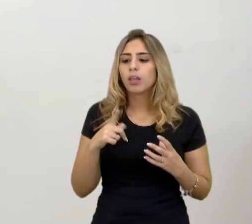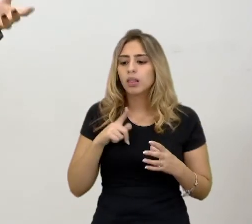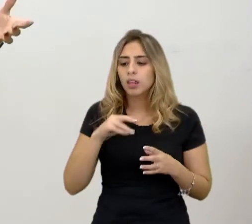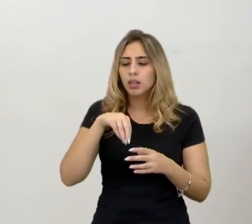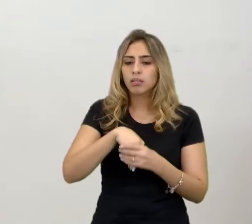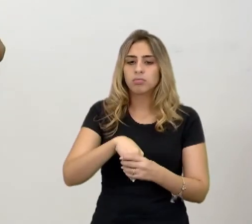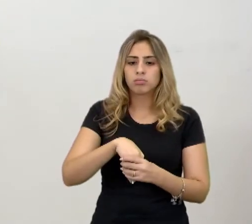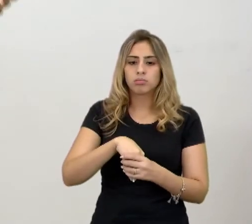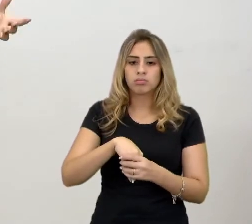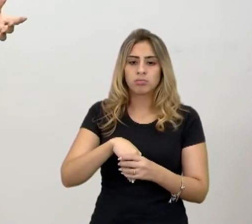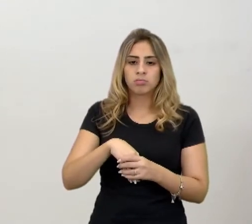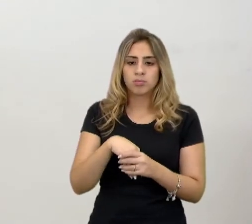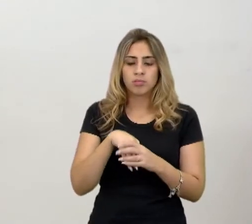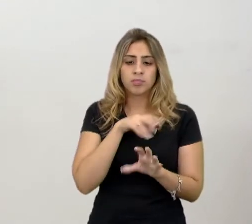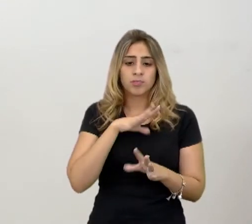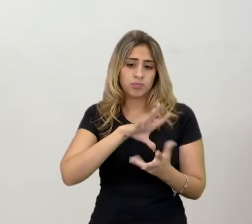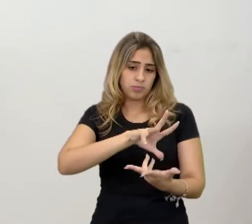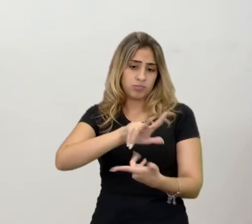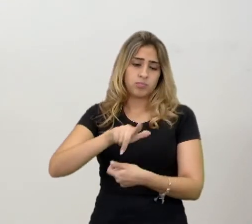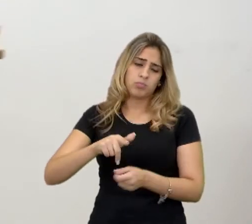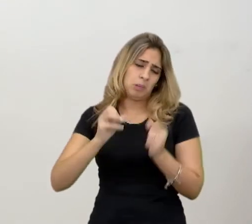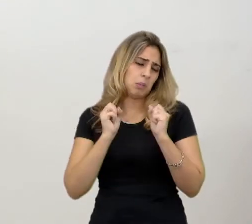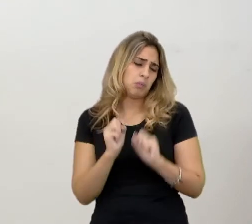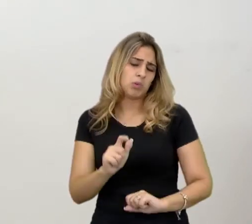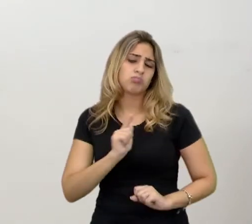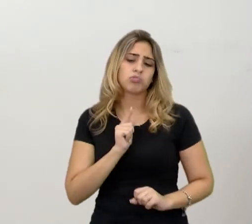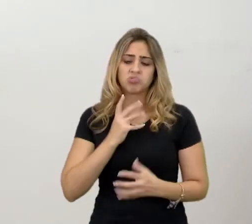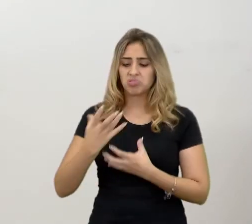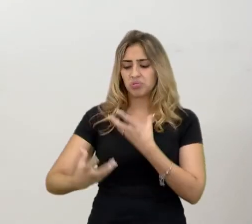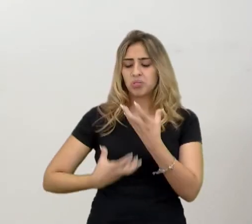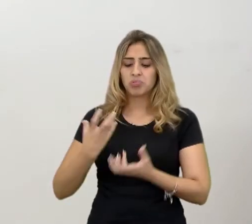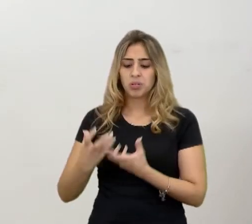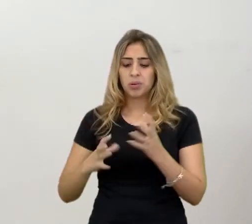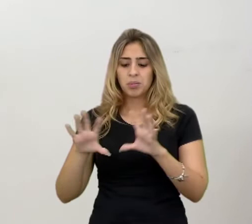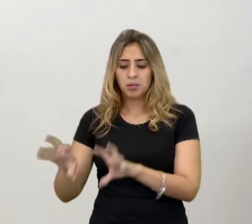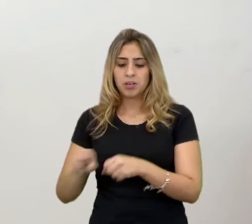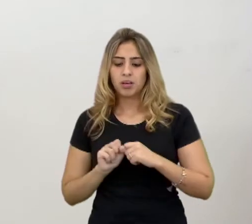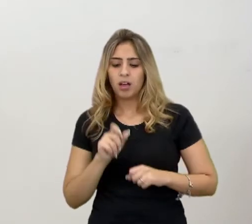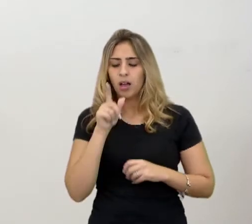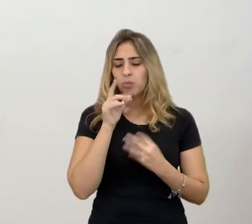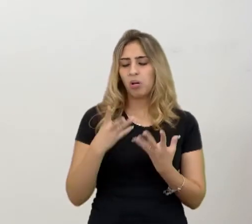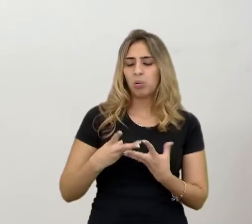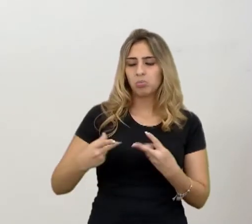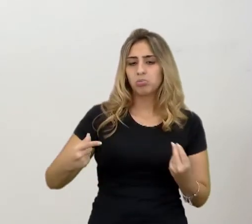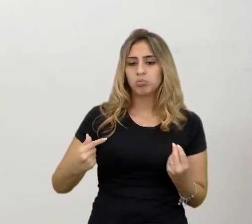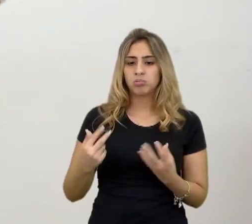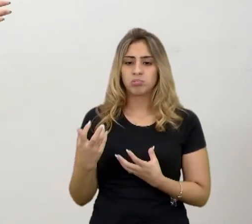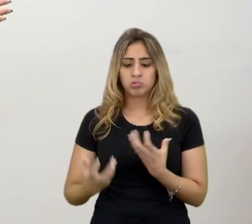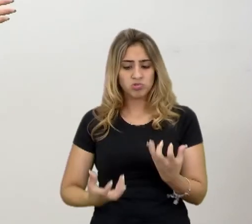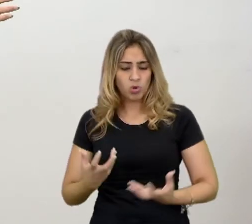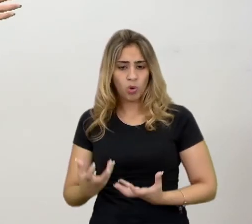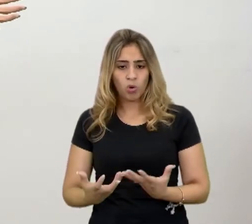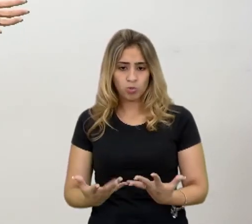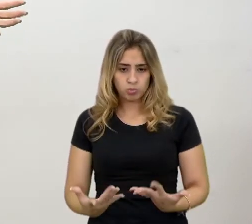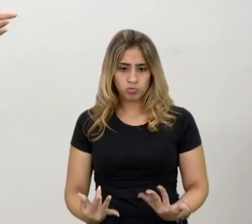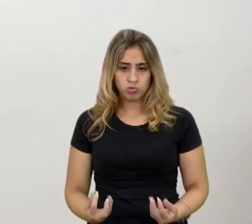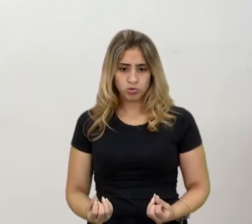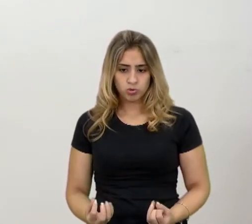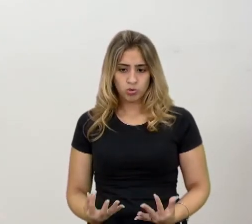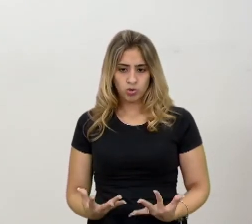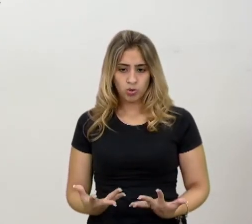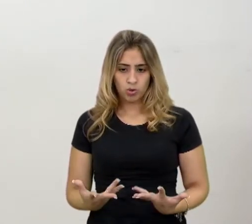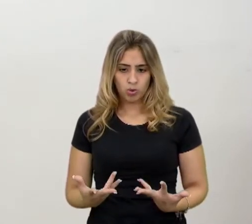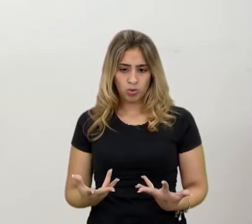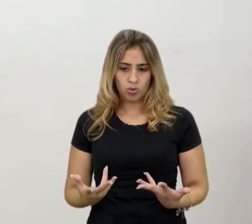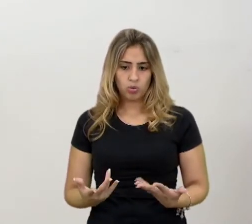Enquanto que o planeta, por exemplo, ele pode ferver, né? Pegar a água líquida ali do solo, toneladas de água, né? Lembrando